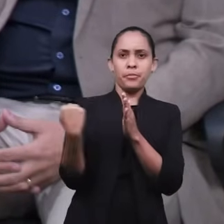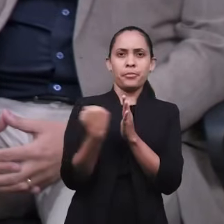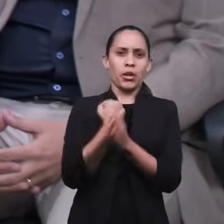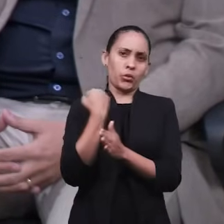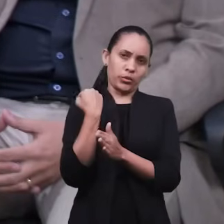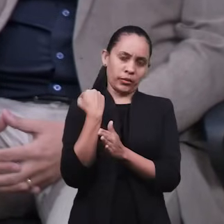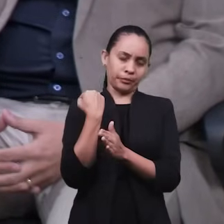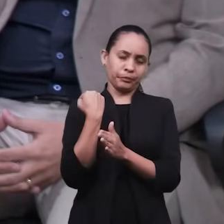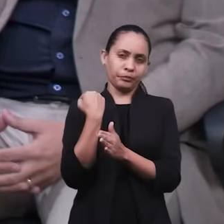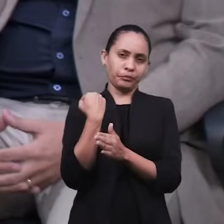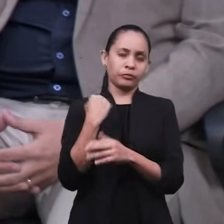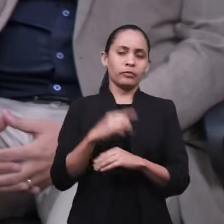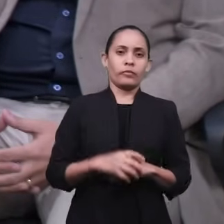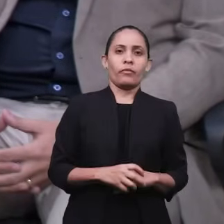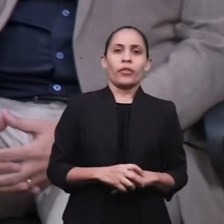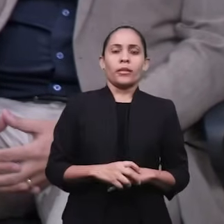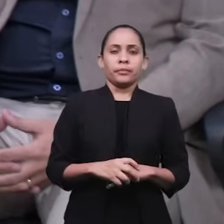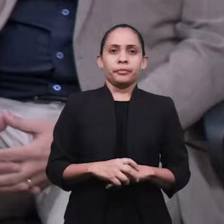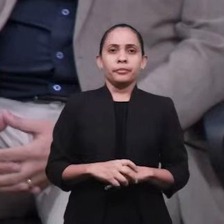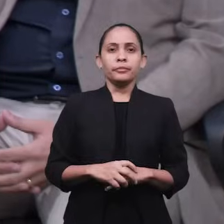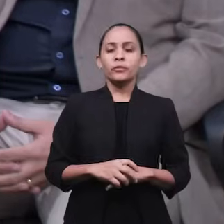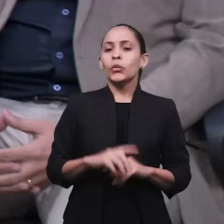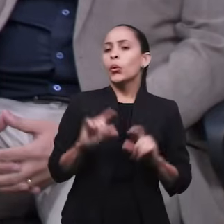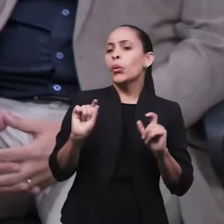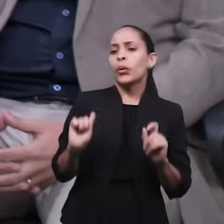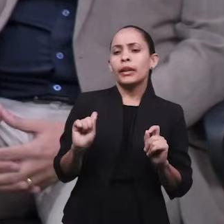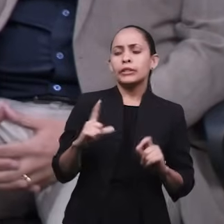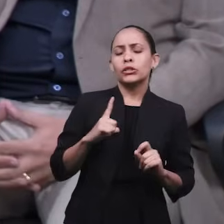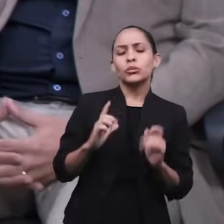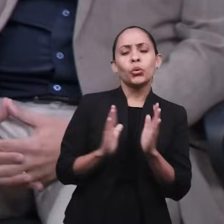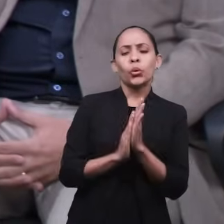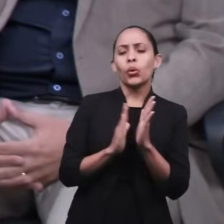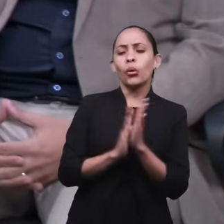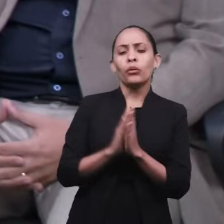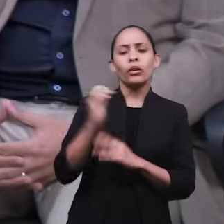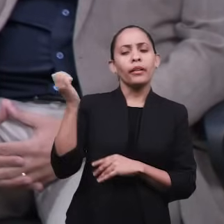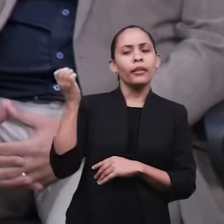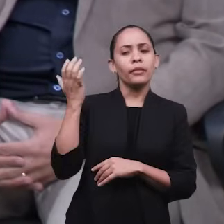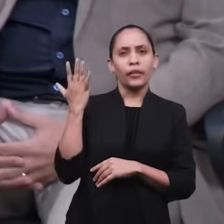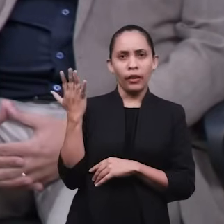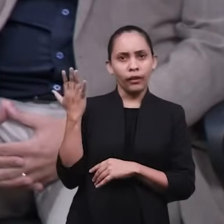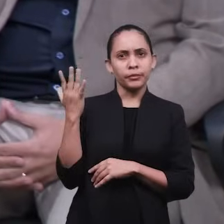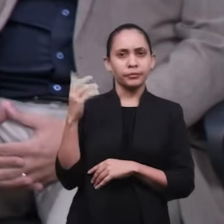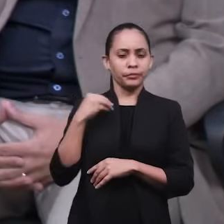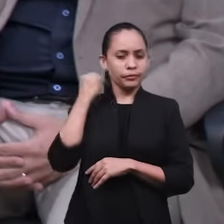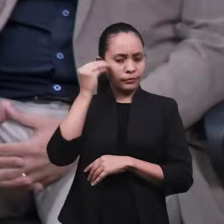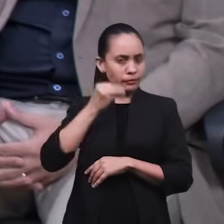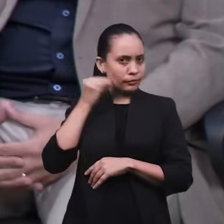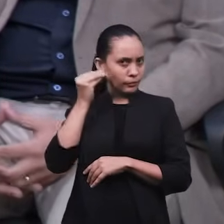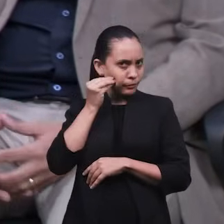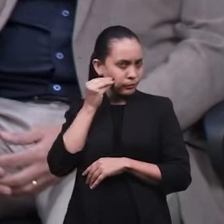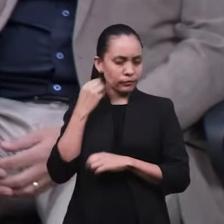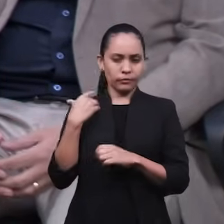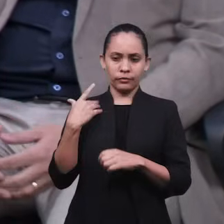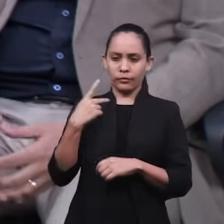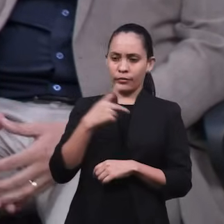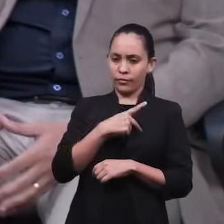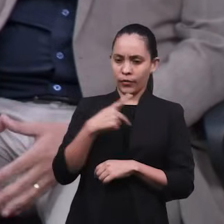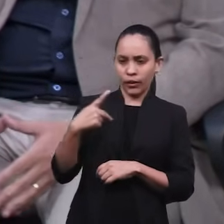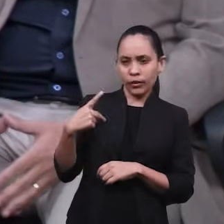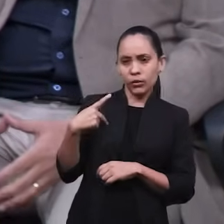de louvor essa pergunta: o que fazer? Eu tive um louvor revelado, o senhor me deu uma experiência, como o